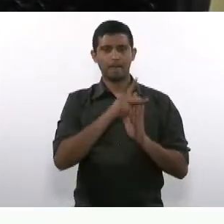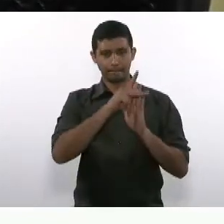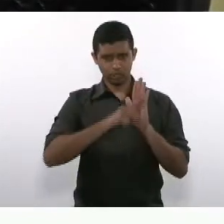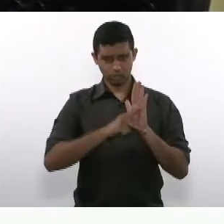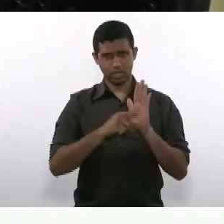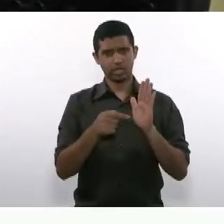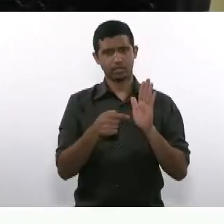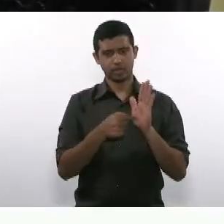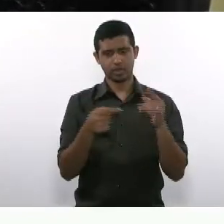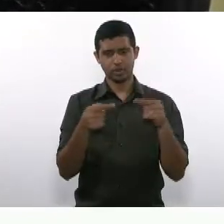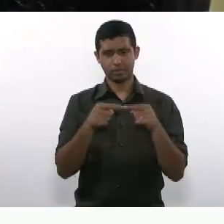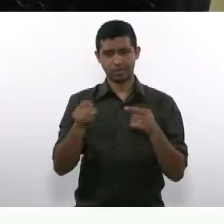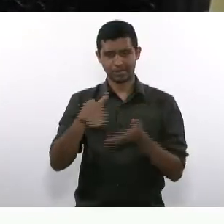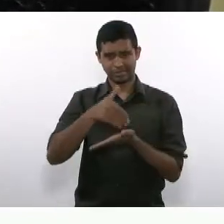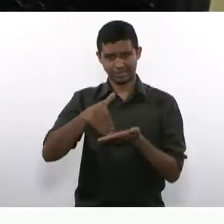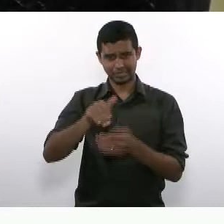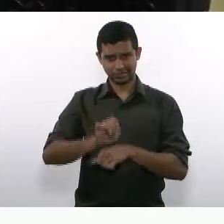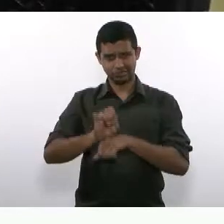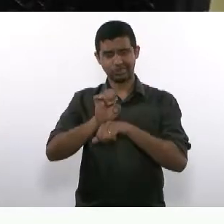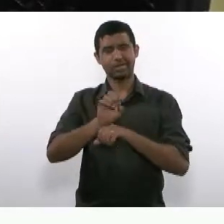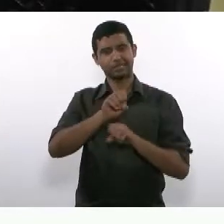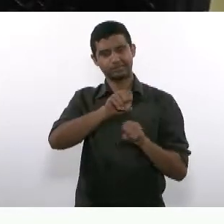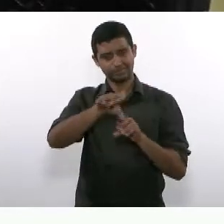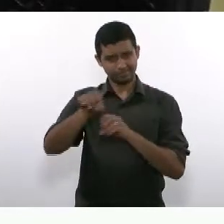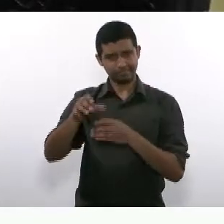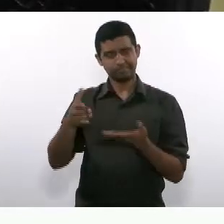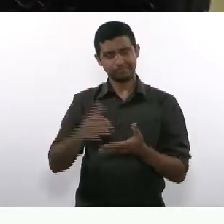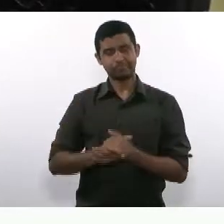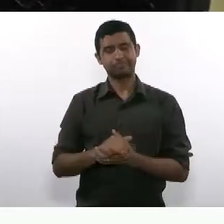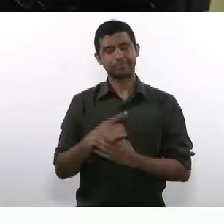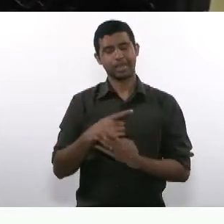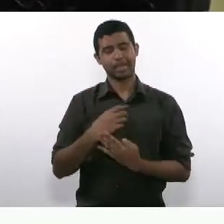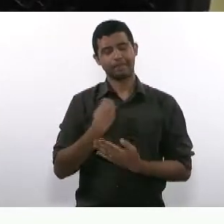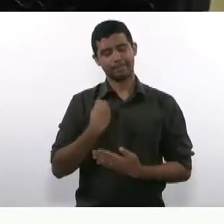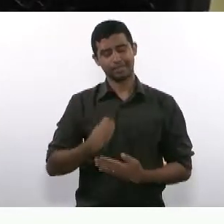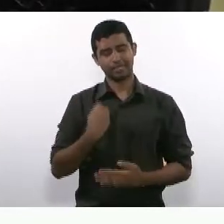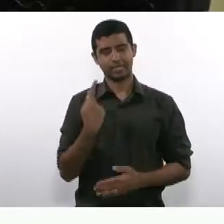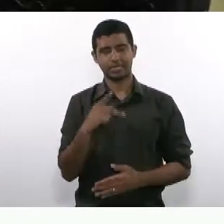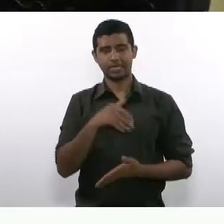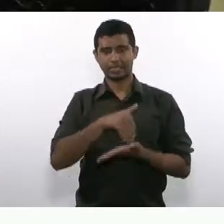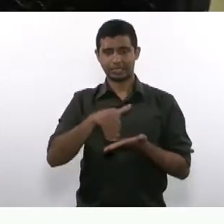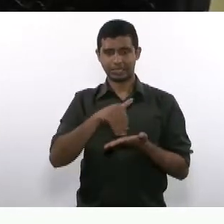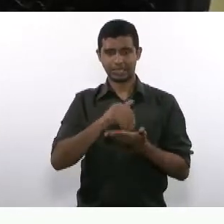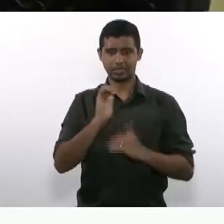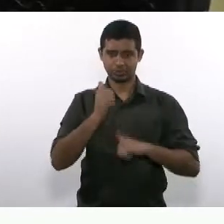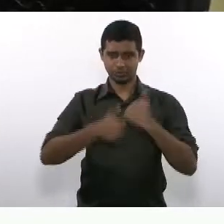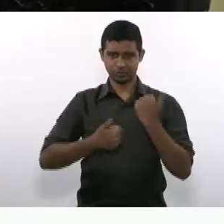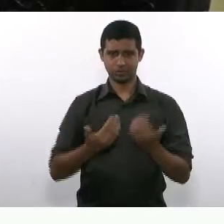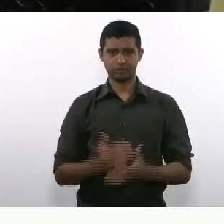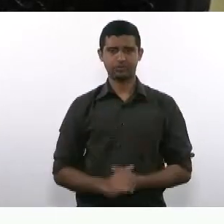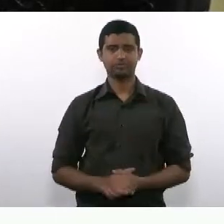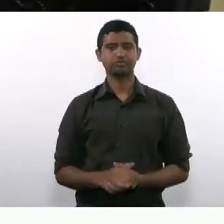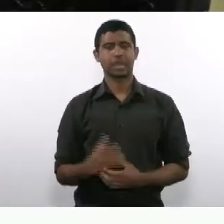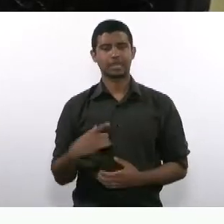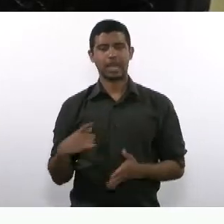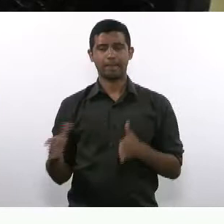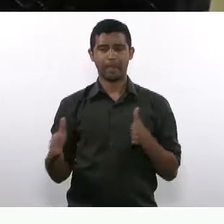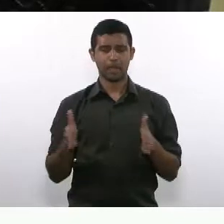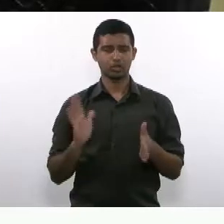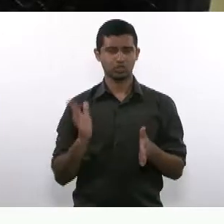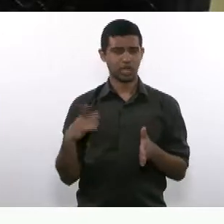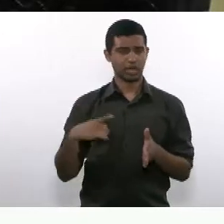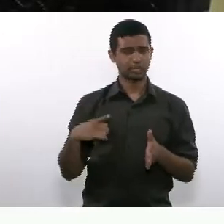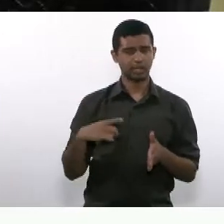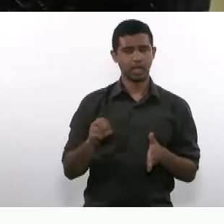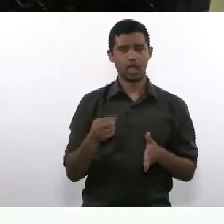Estado de Educação, num grande ato, inclusive com a presença do secretário de Esporte, e há alguma previsão, se já existe ou